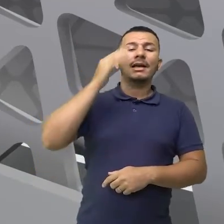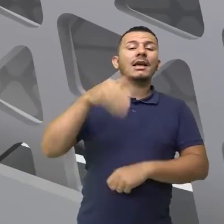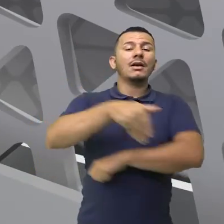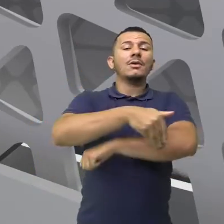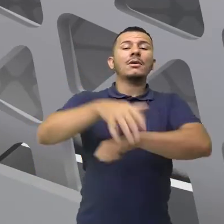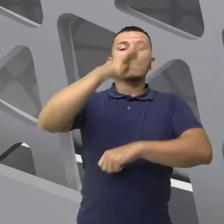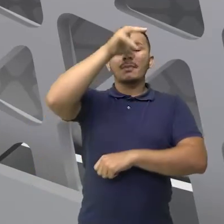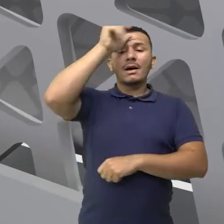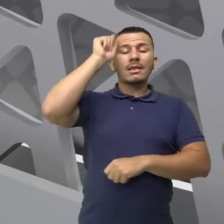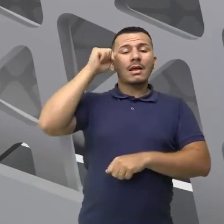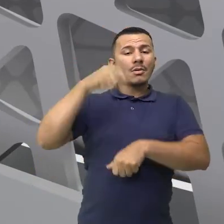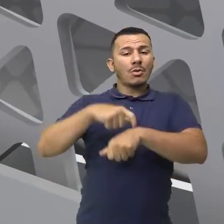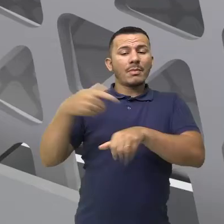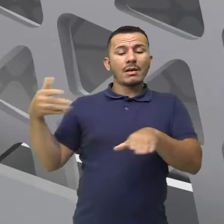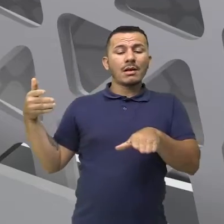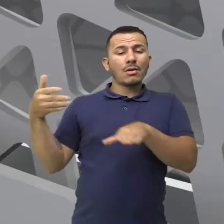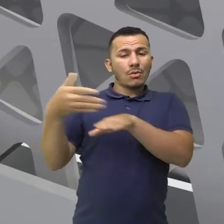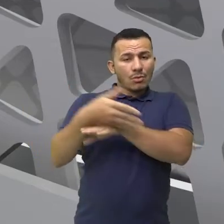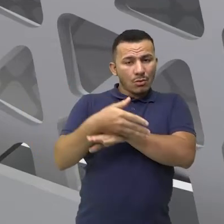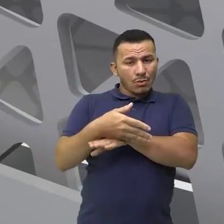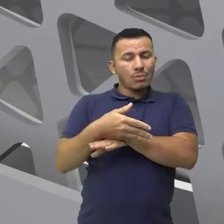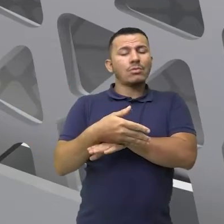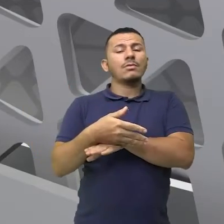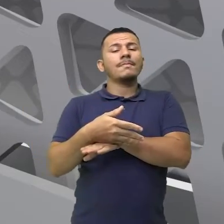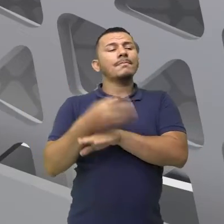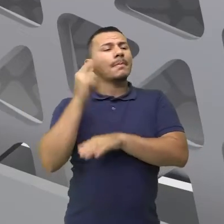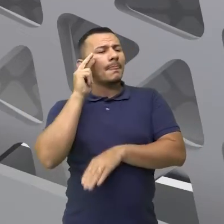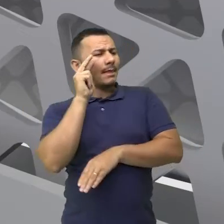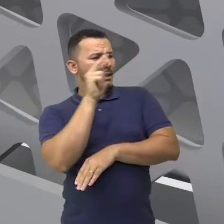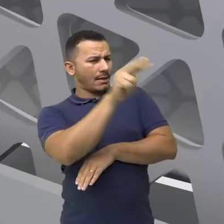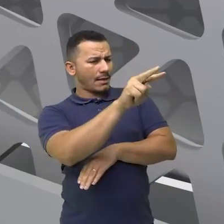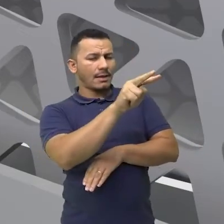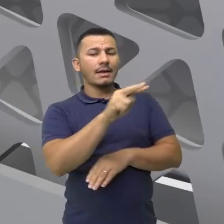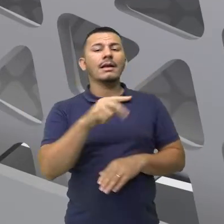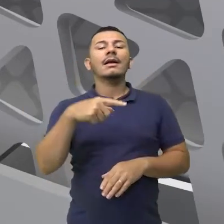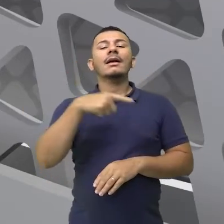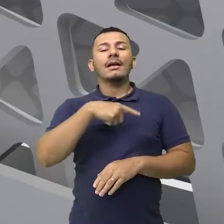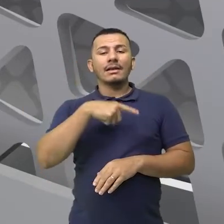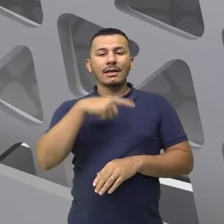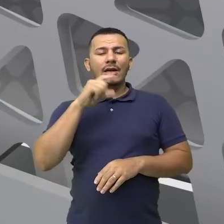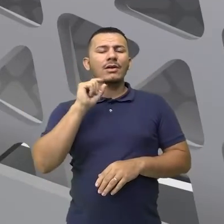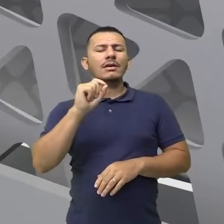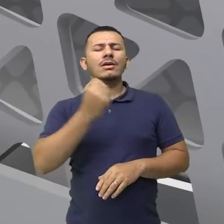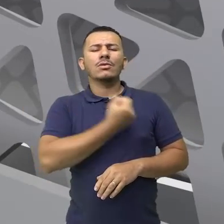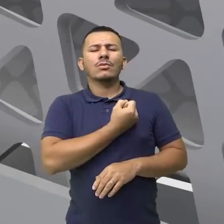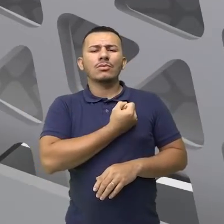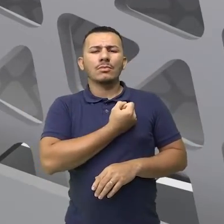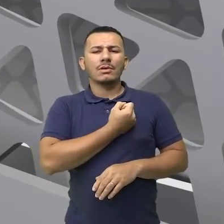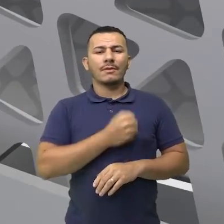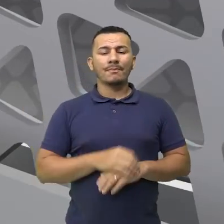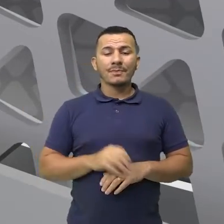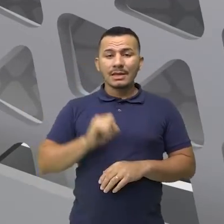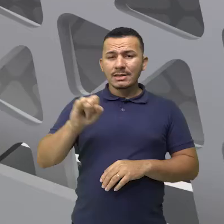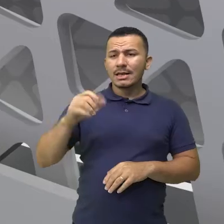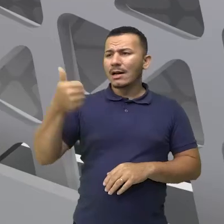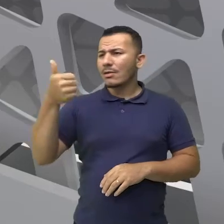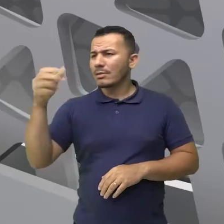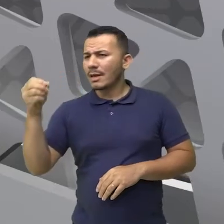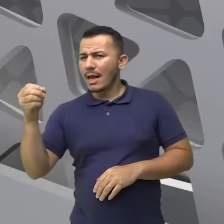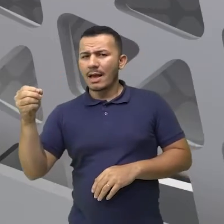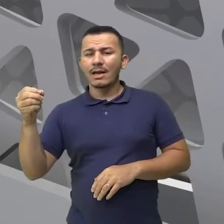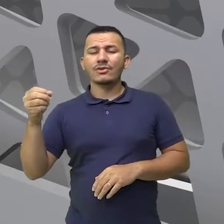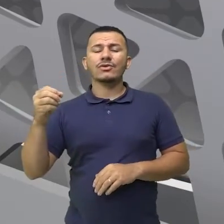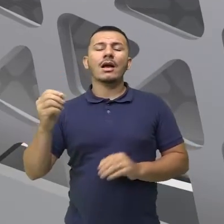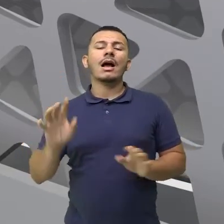quando nós adentrarmos a Rua Manaus, eu vou logo me situar com relação a que número eu estou. Ah, se é o número 10, então